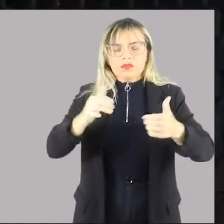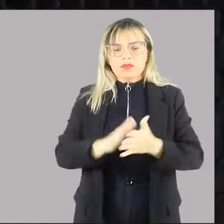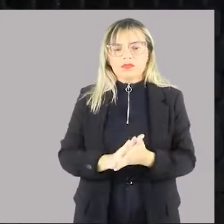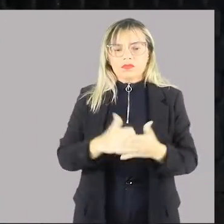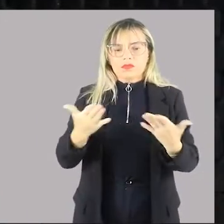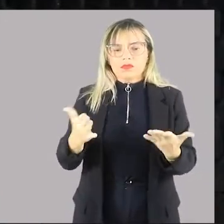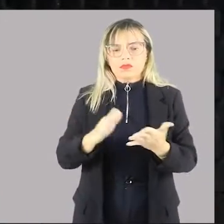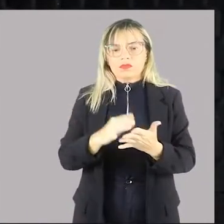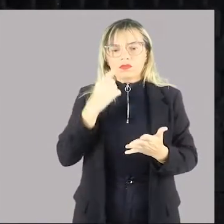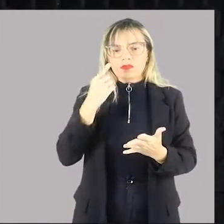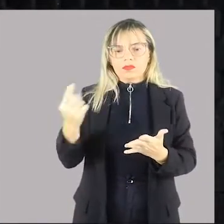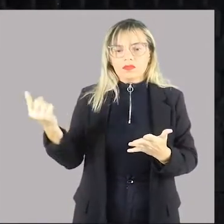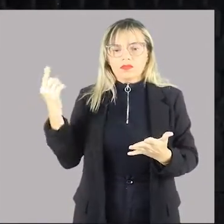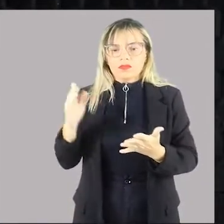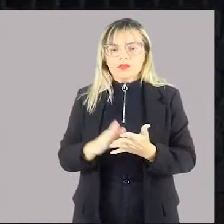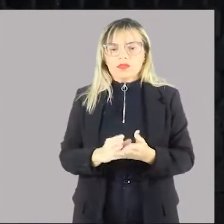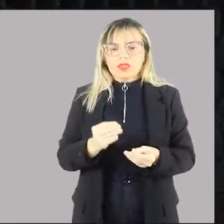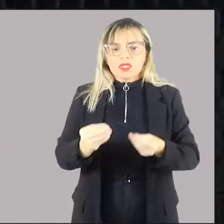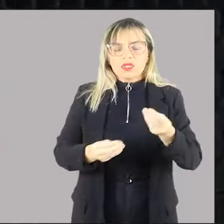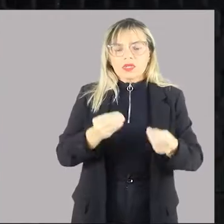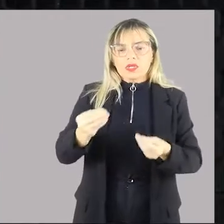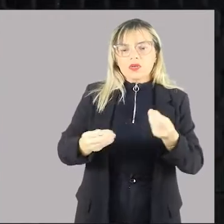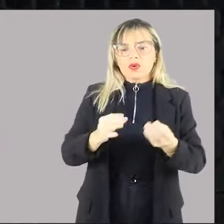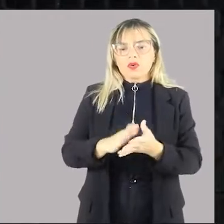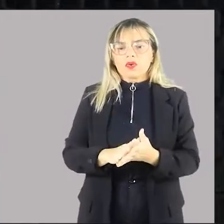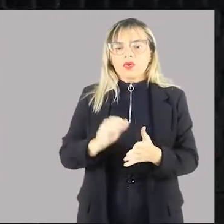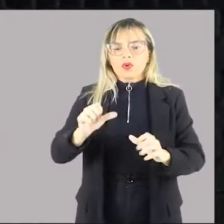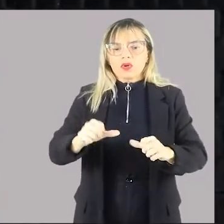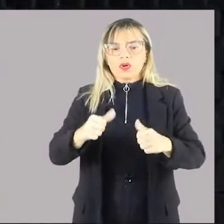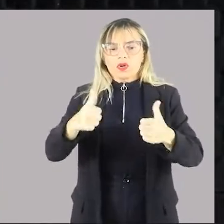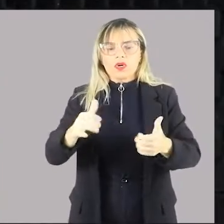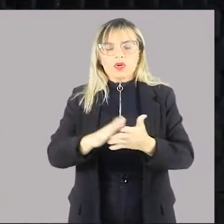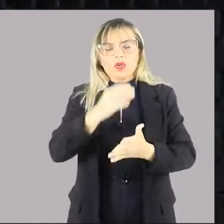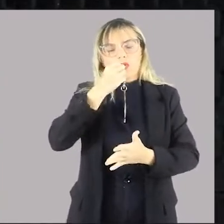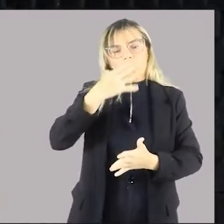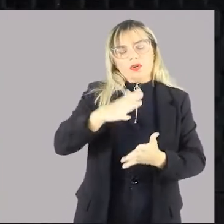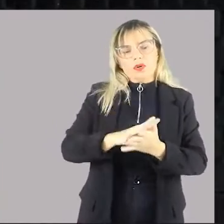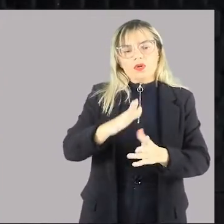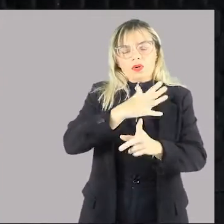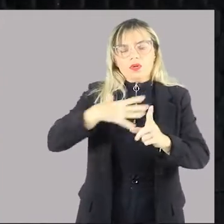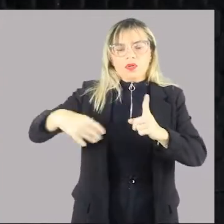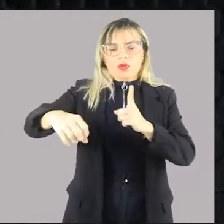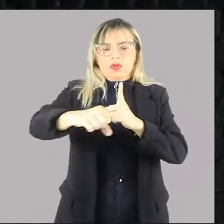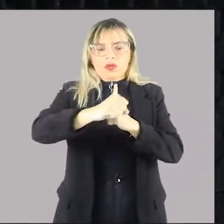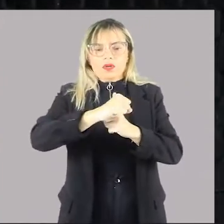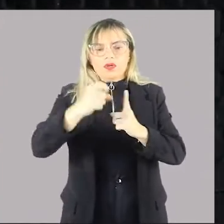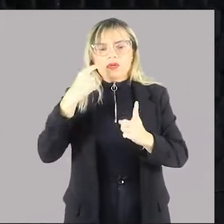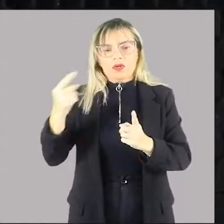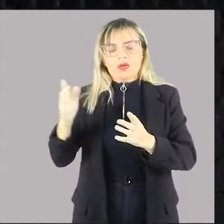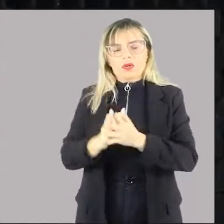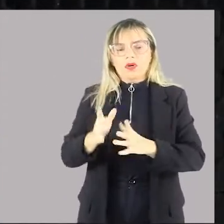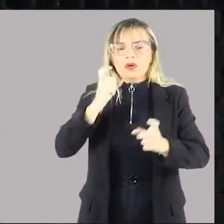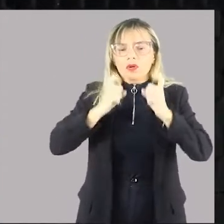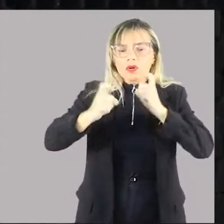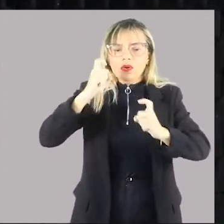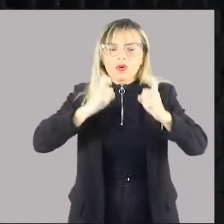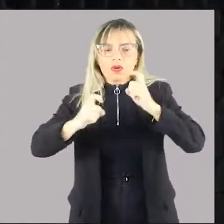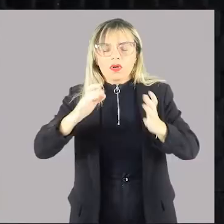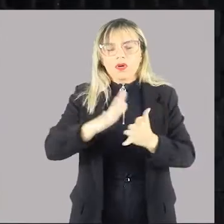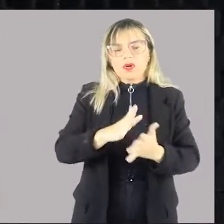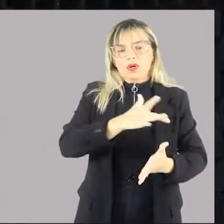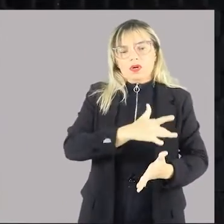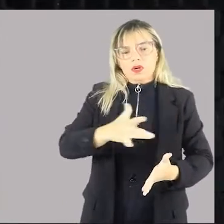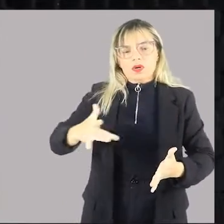chamados estados da social-democracia ou de bem-estar social, são estados que, pelo menos, eles se preocupam com essa questão da